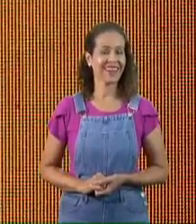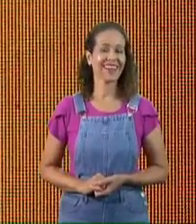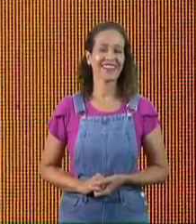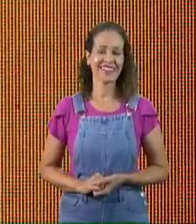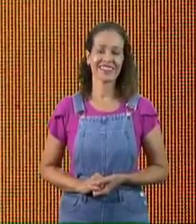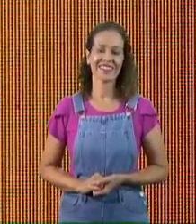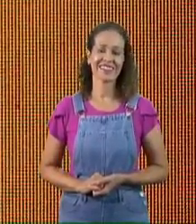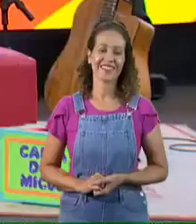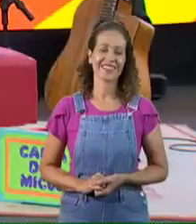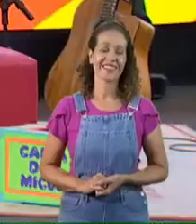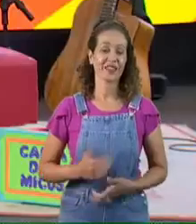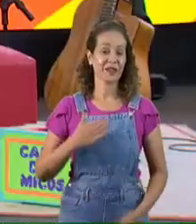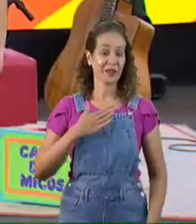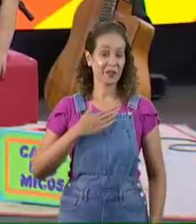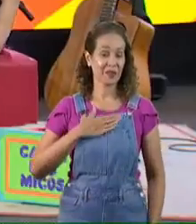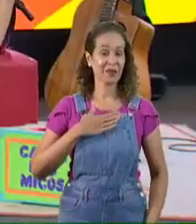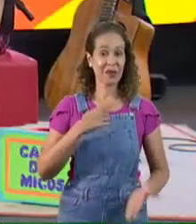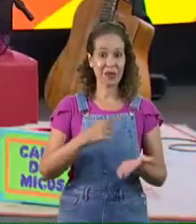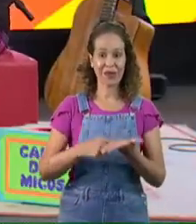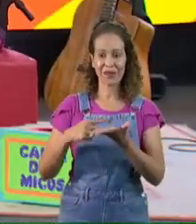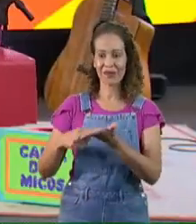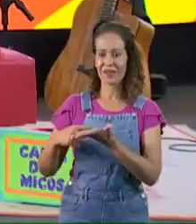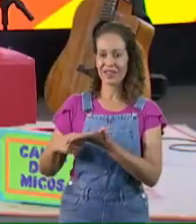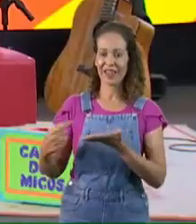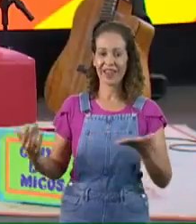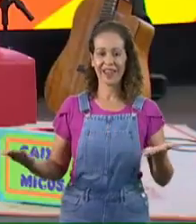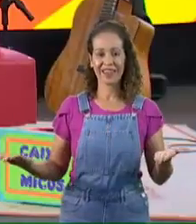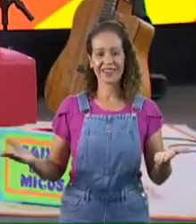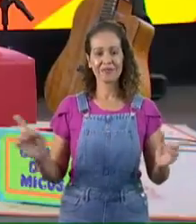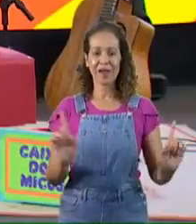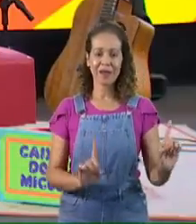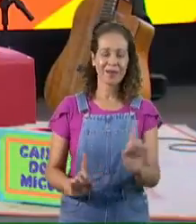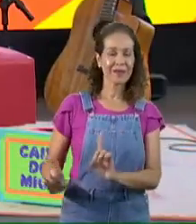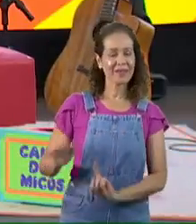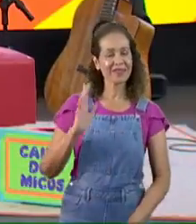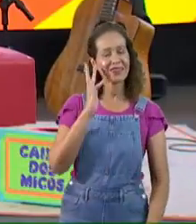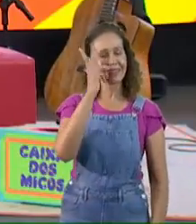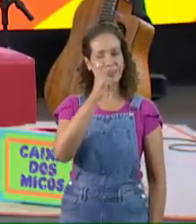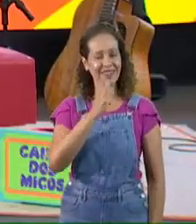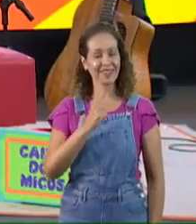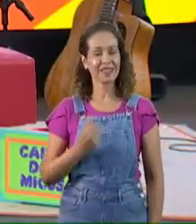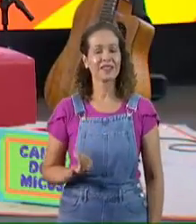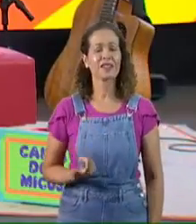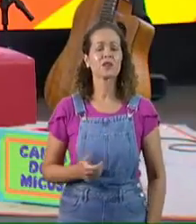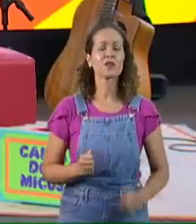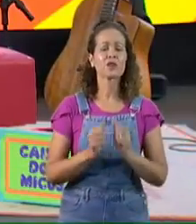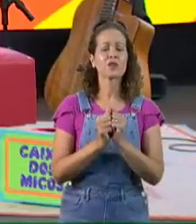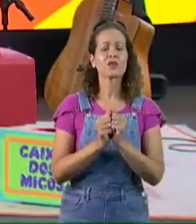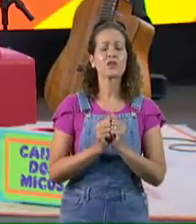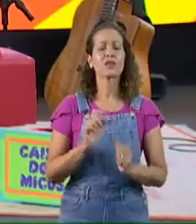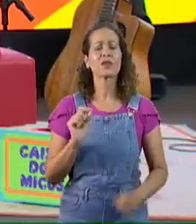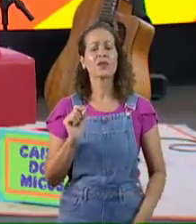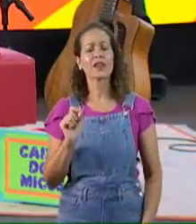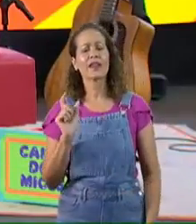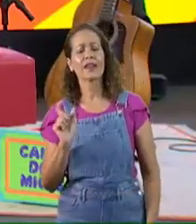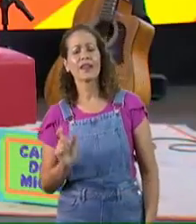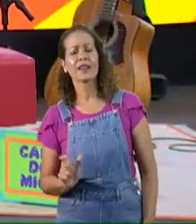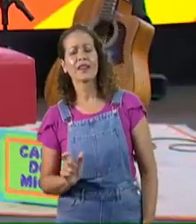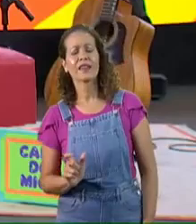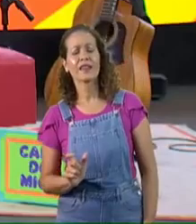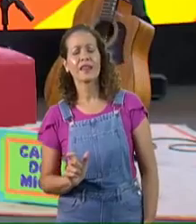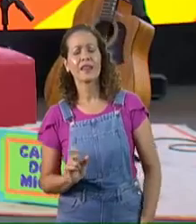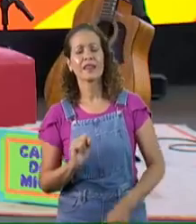Chegando aqui os meus convidados, muito lindos. Estou aqui com a... Peraí.